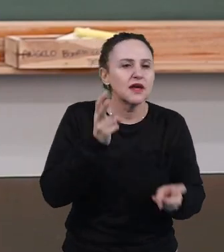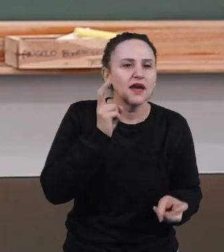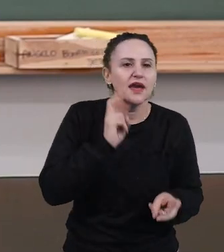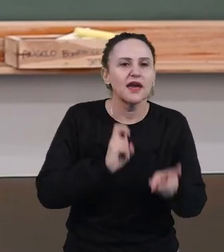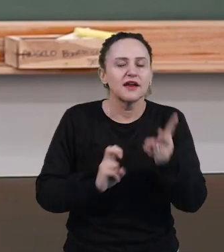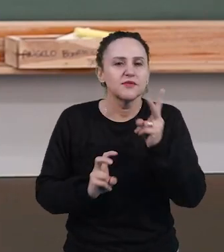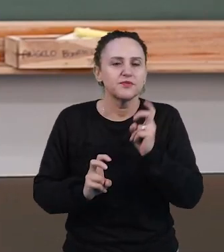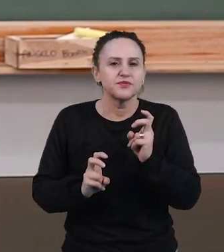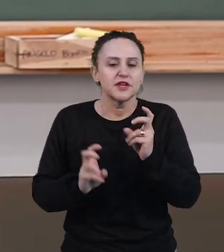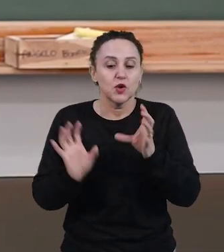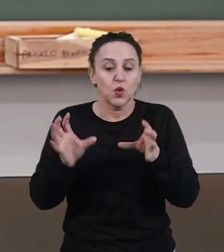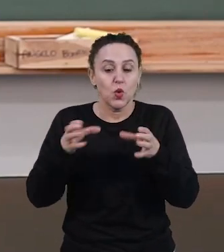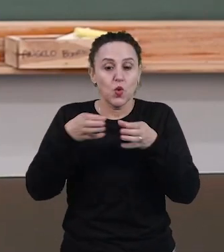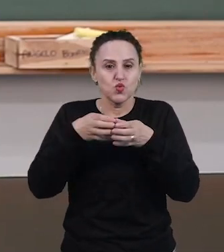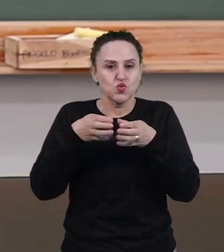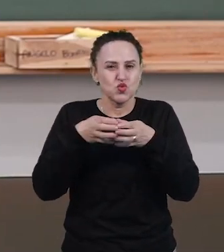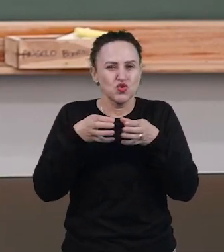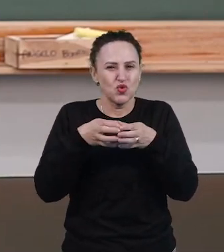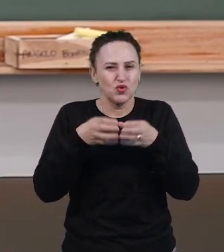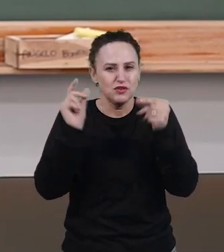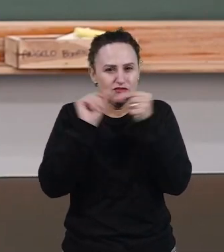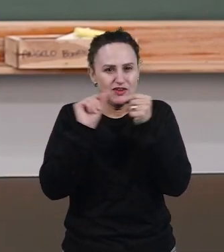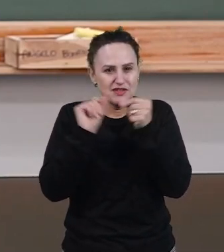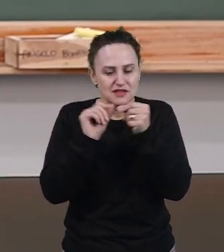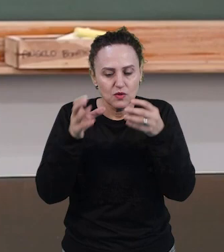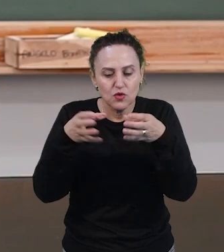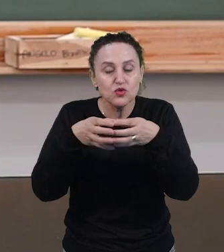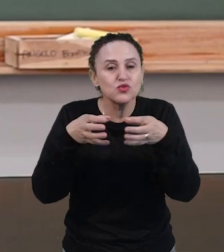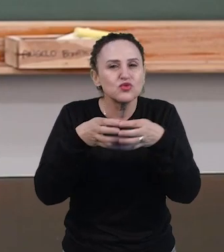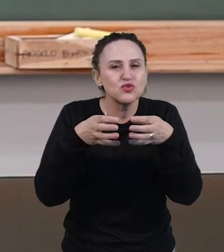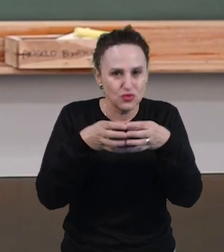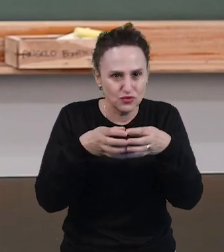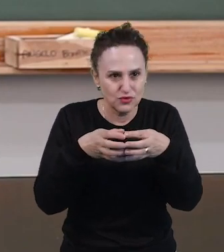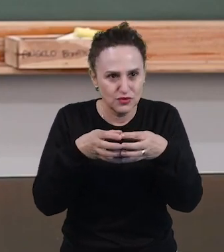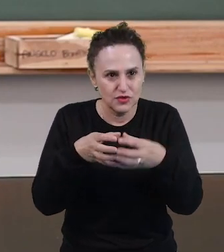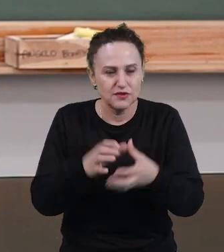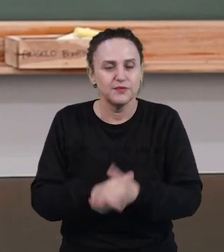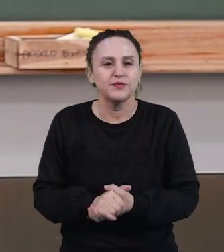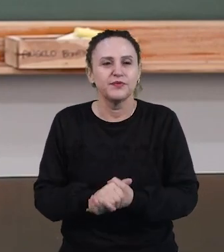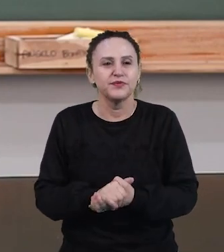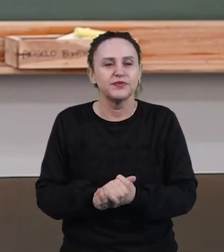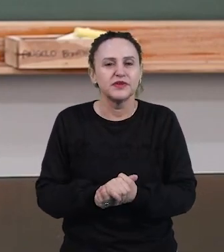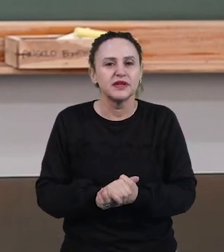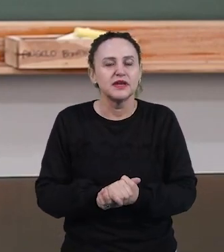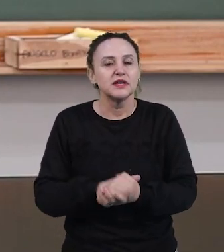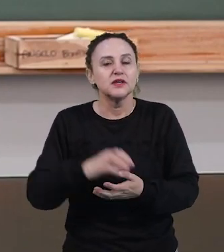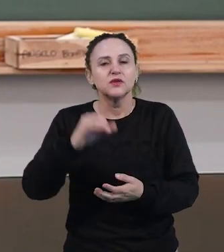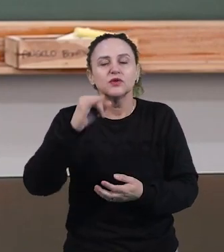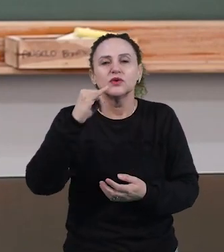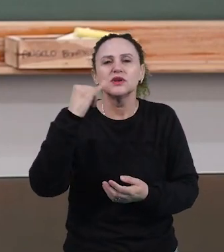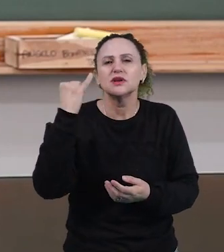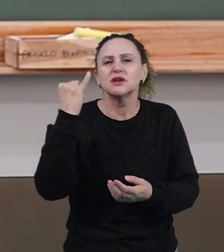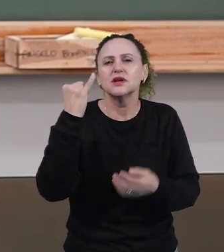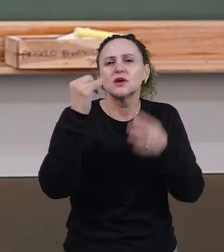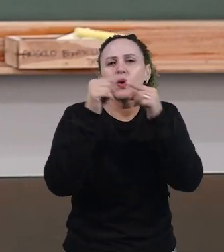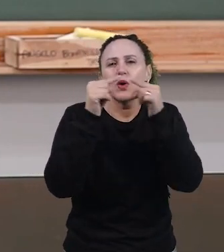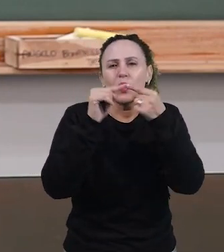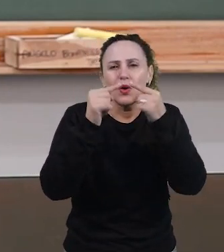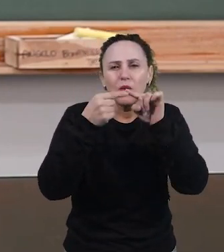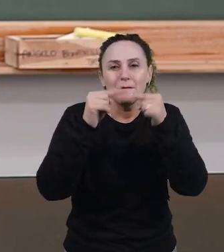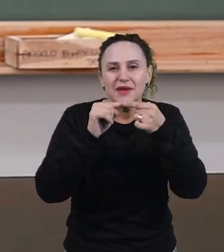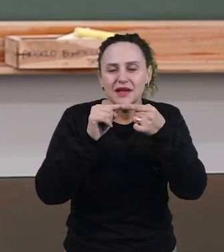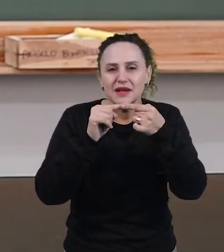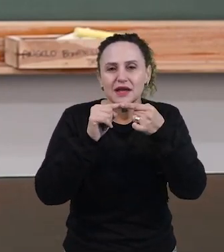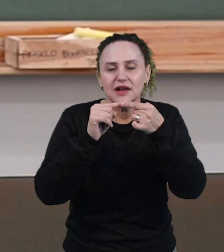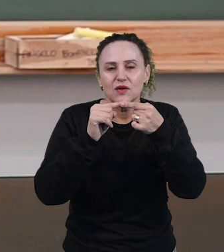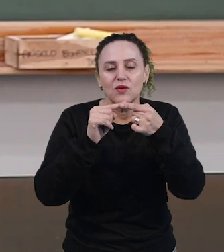fazer conjuntos, né? Formar conjuntos, né? E isso coincide muito com o início da escola